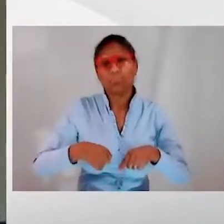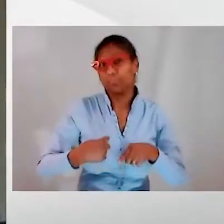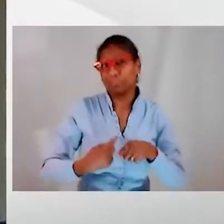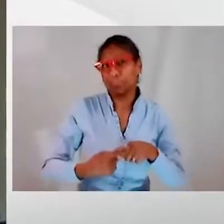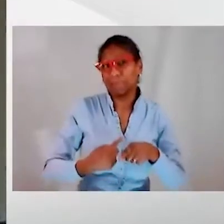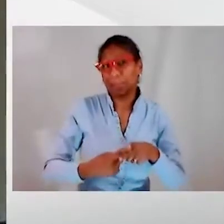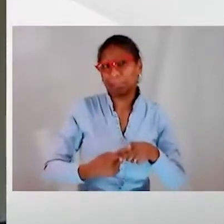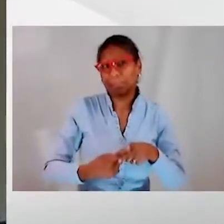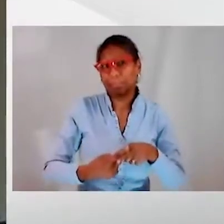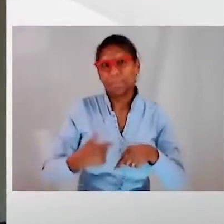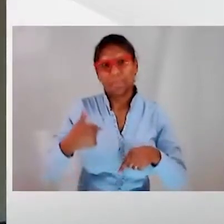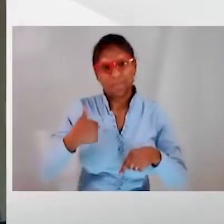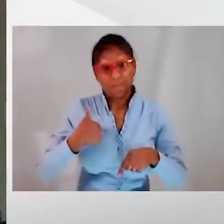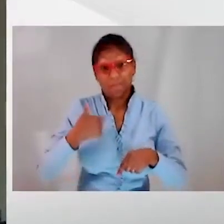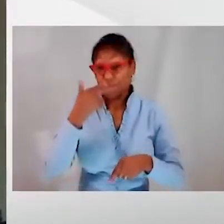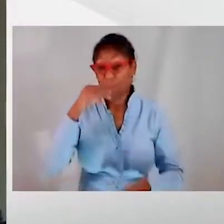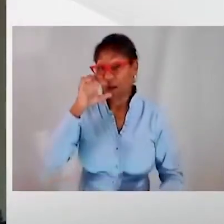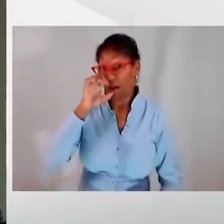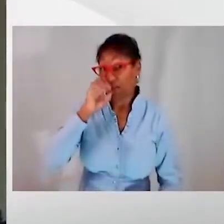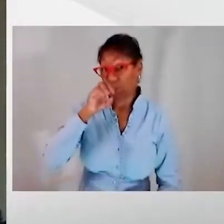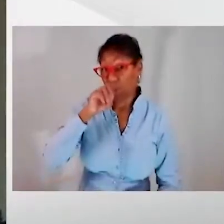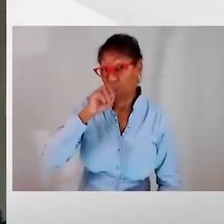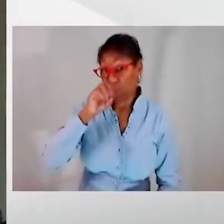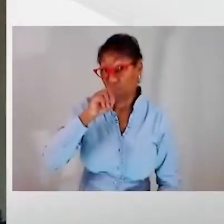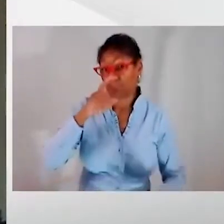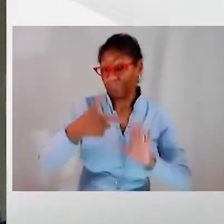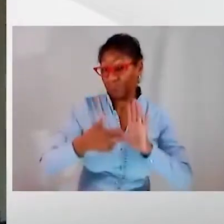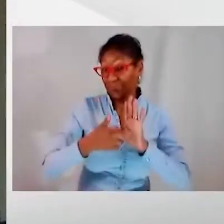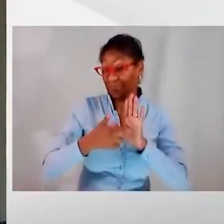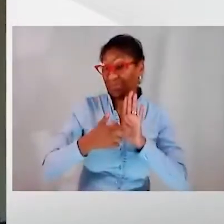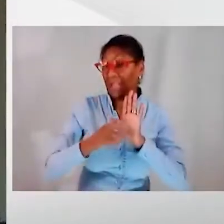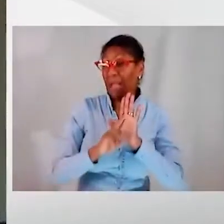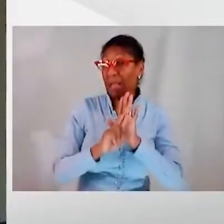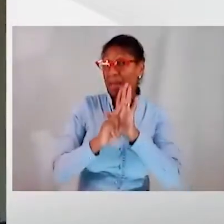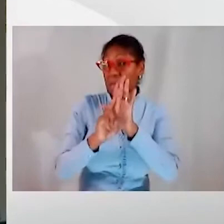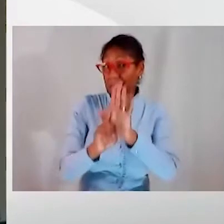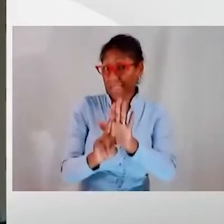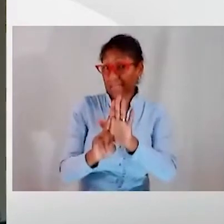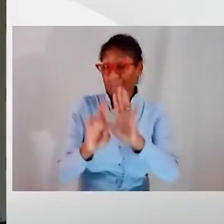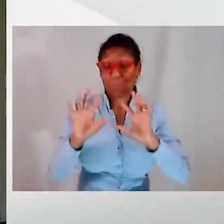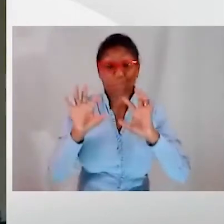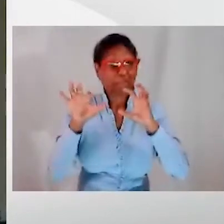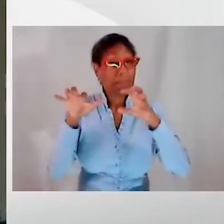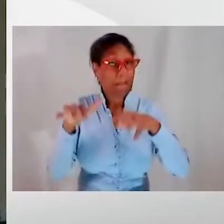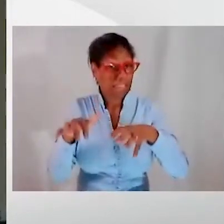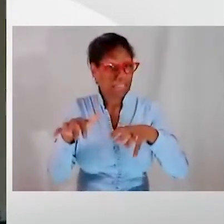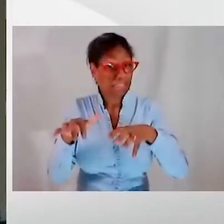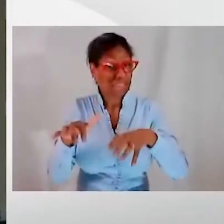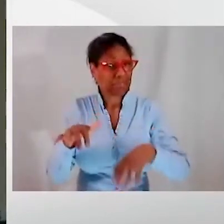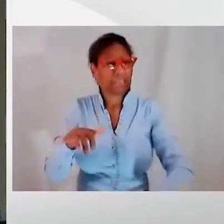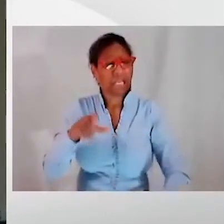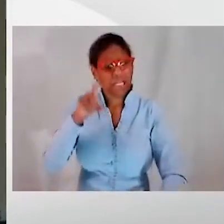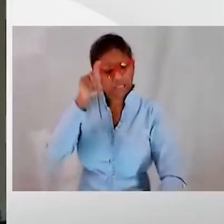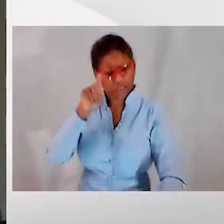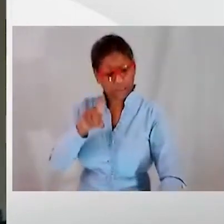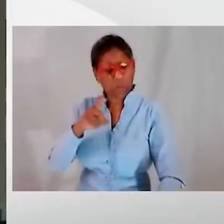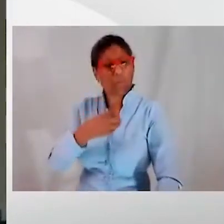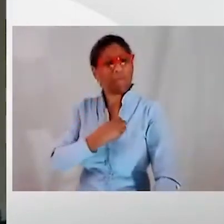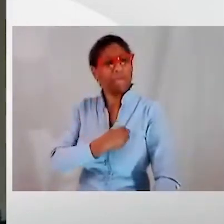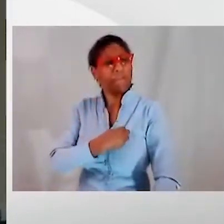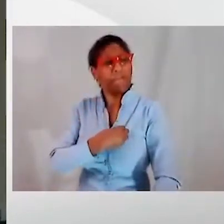Eu, como cachorro, representante dos animais, estou vivendo